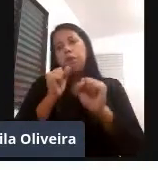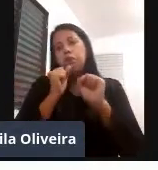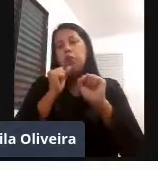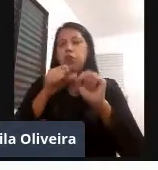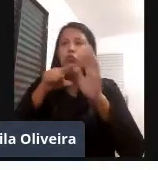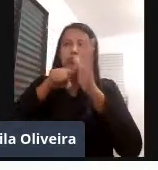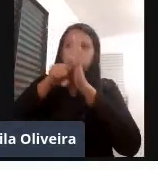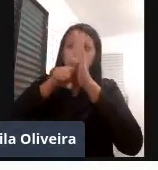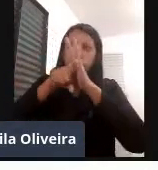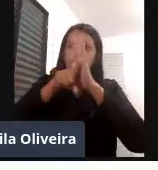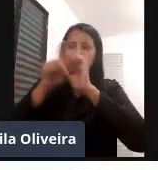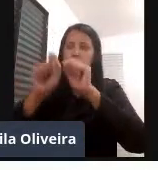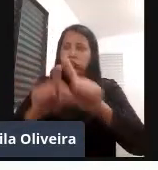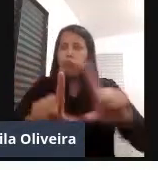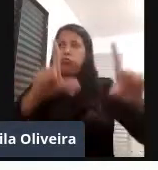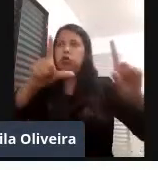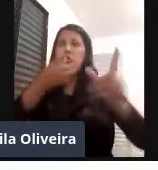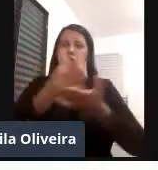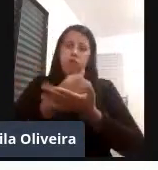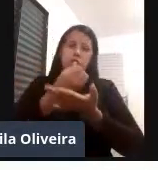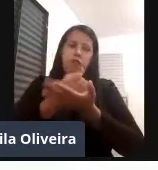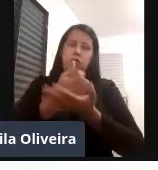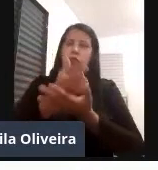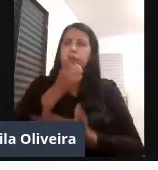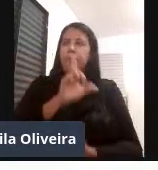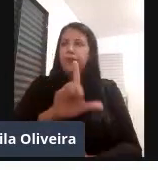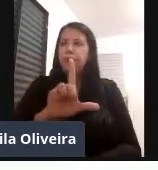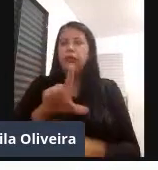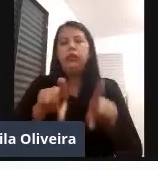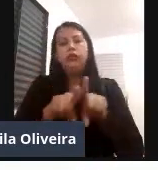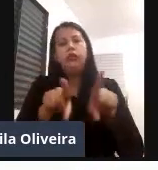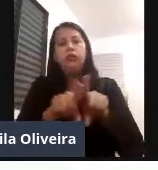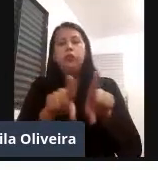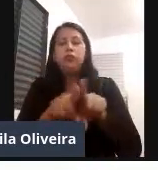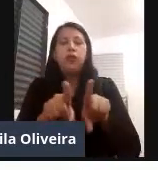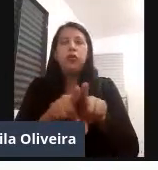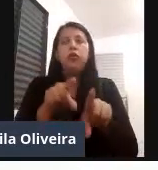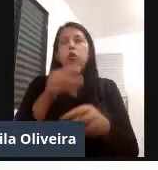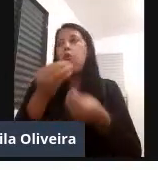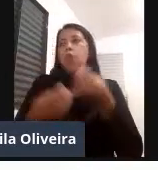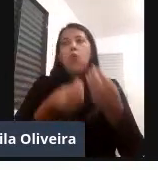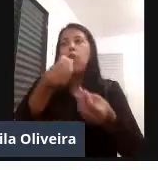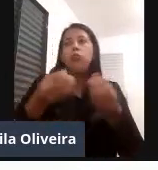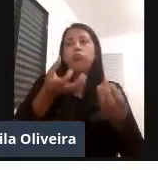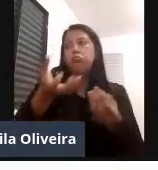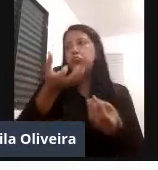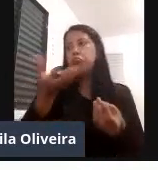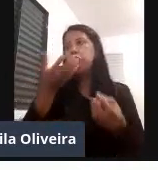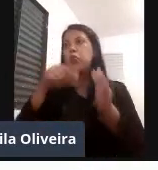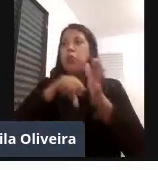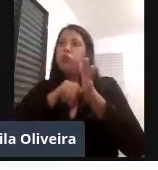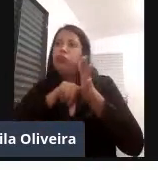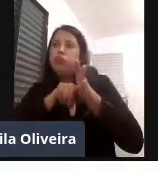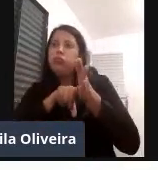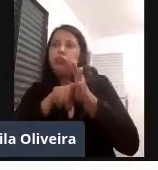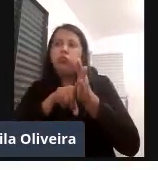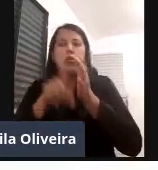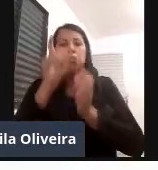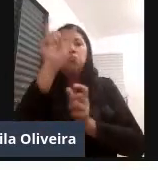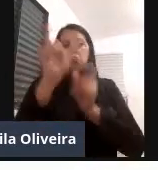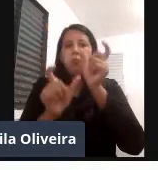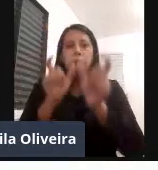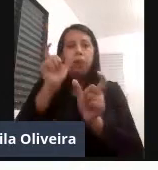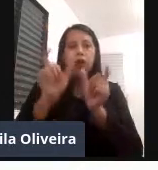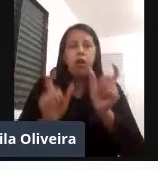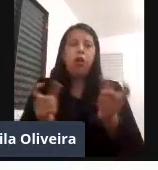você consegue definir, quando você está fazendo a busca, como é que você quer e quais os termos e os recursos que